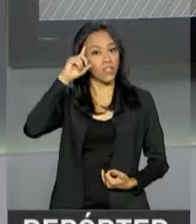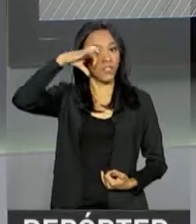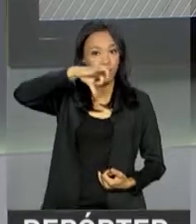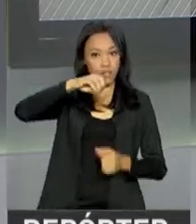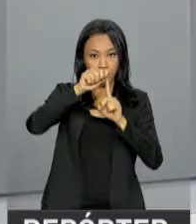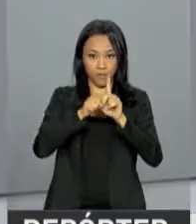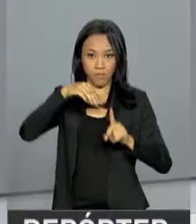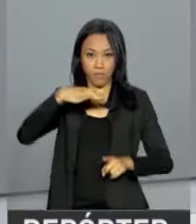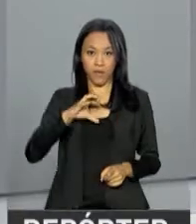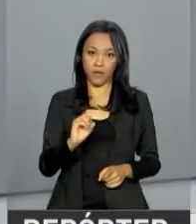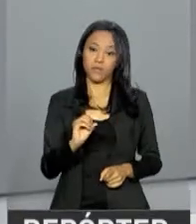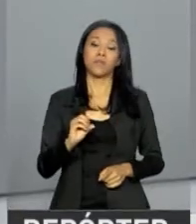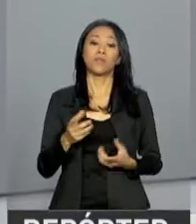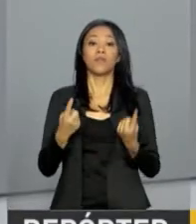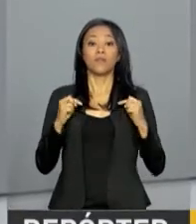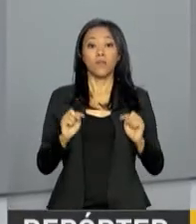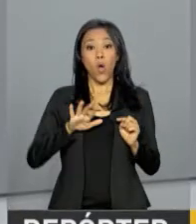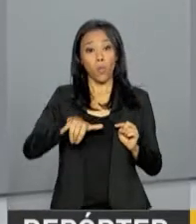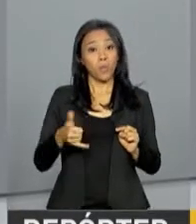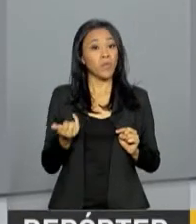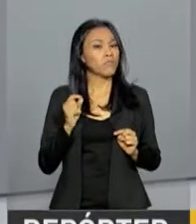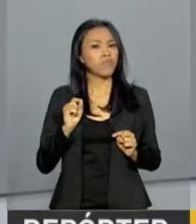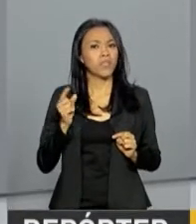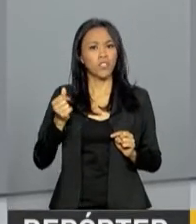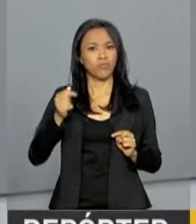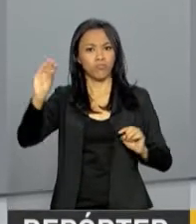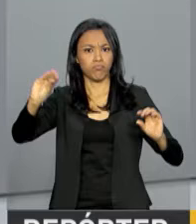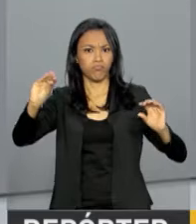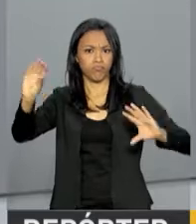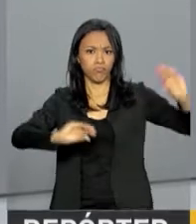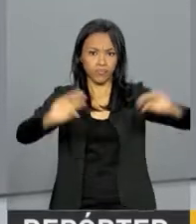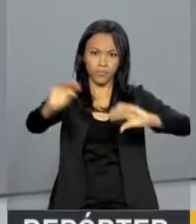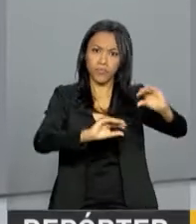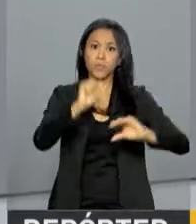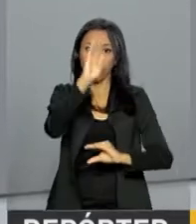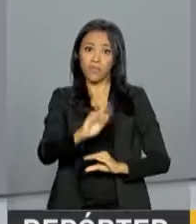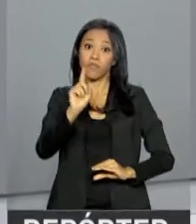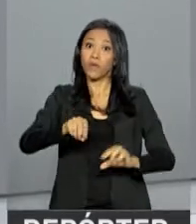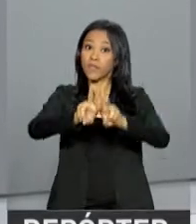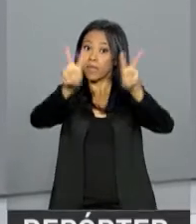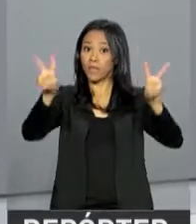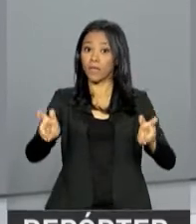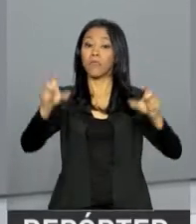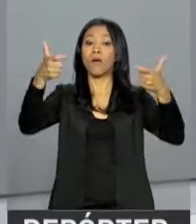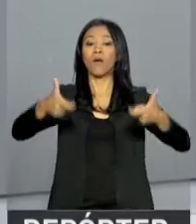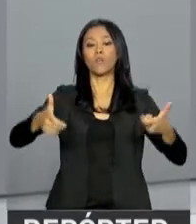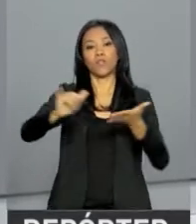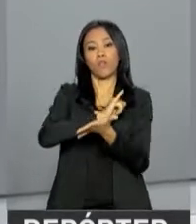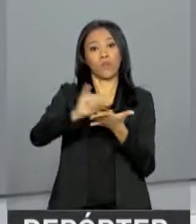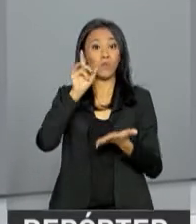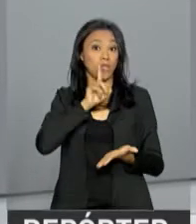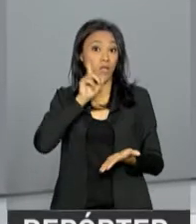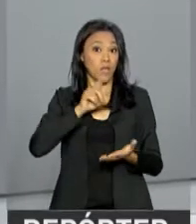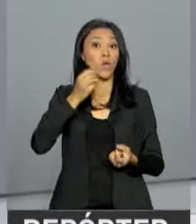de março as oportunidades de investimento no brasil foram pauta de um encontro em nova york entre investidores estrangeiros